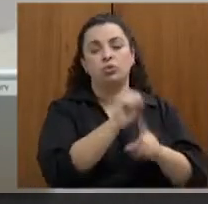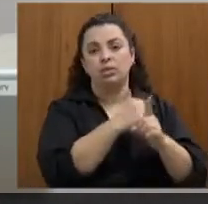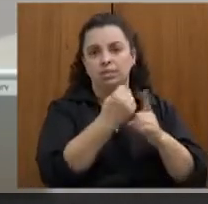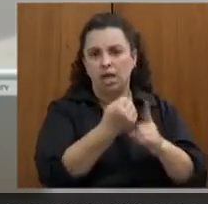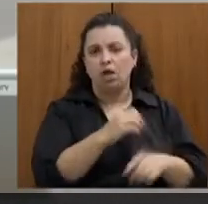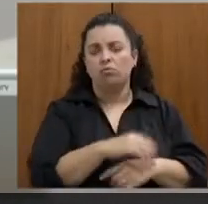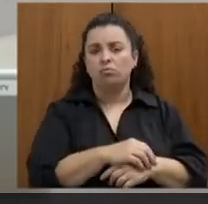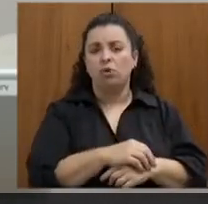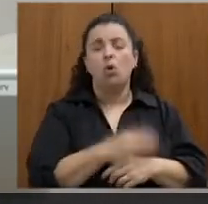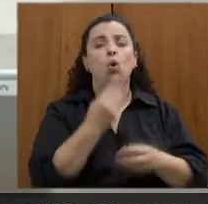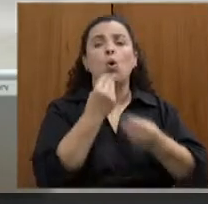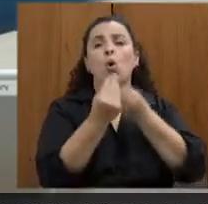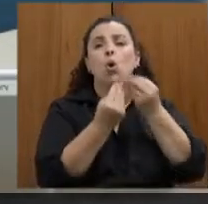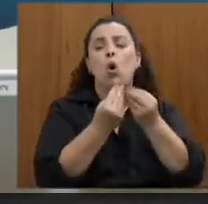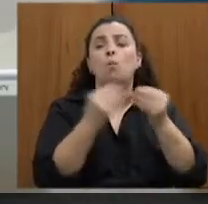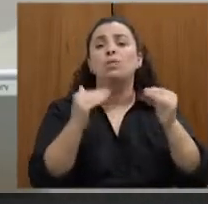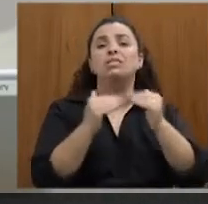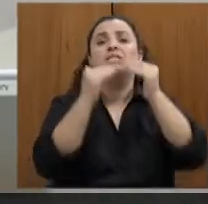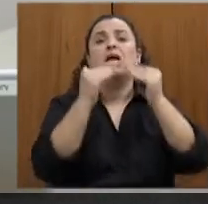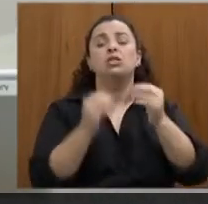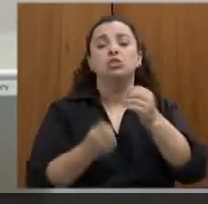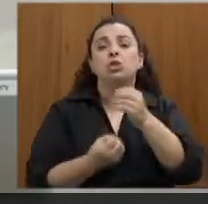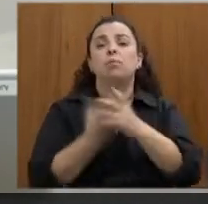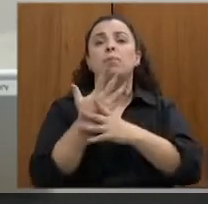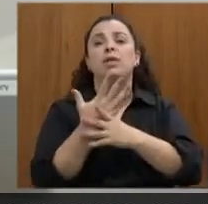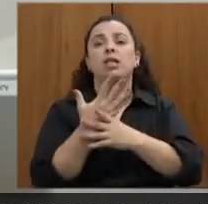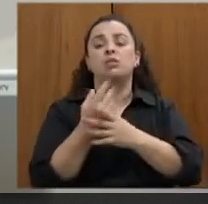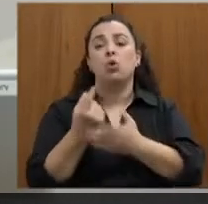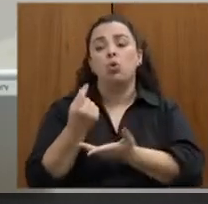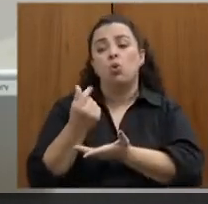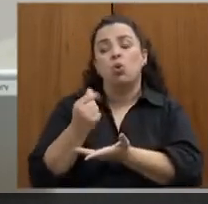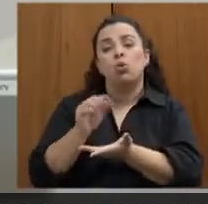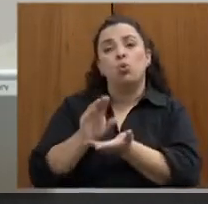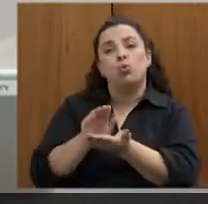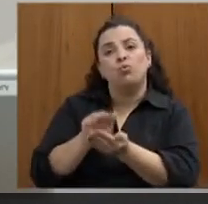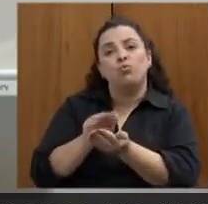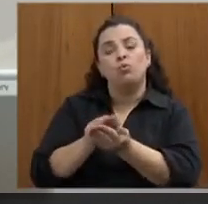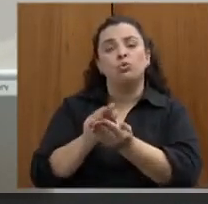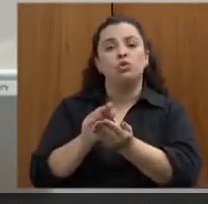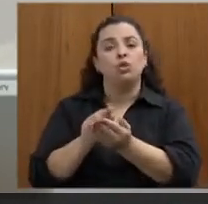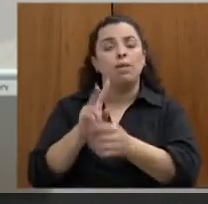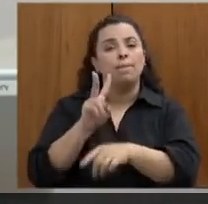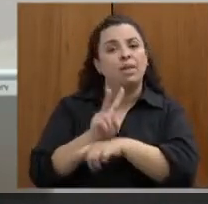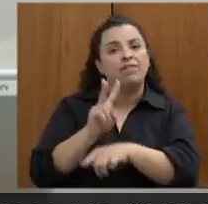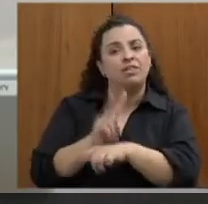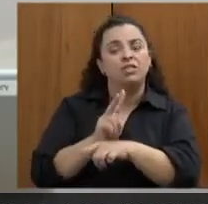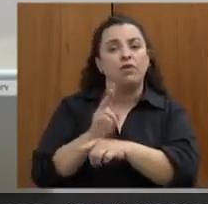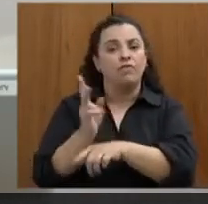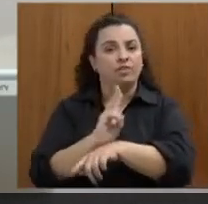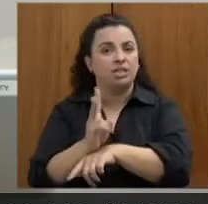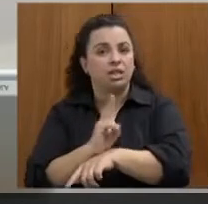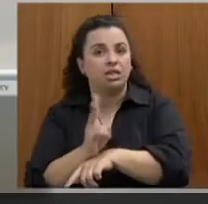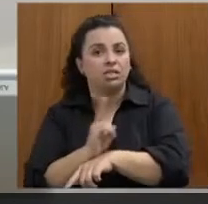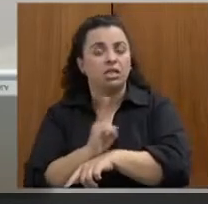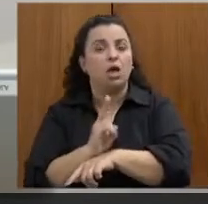do status de implementação do Fundo Estadual de Prevenção, Fiscalização e Repressão de